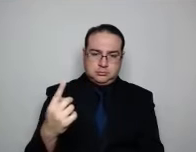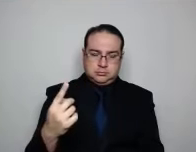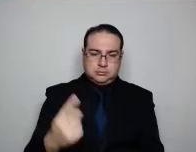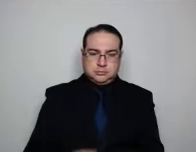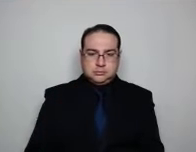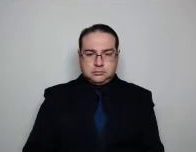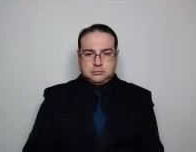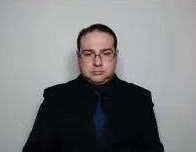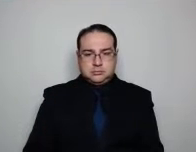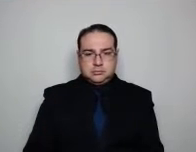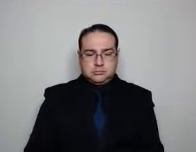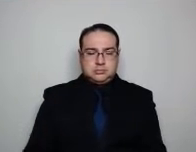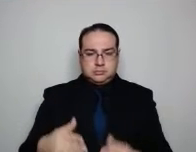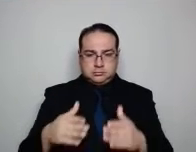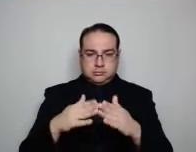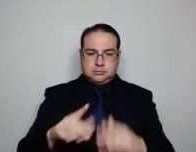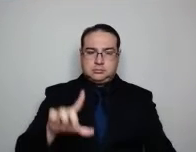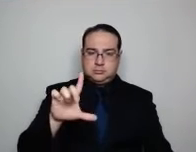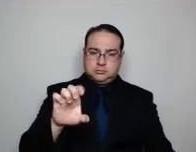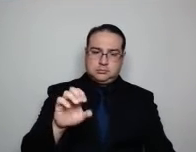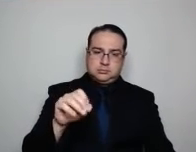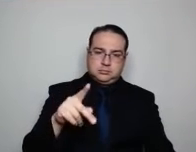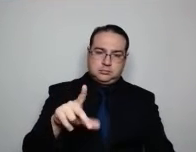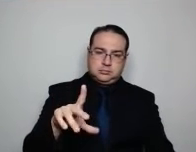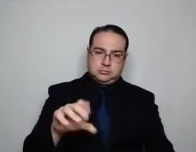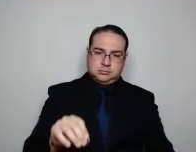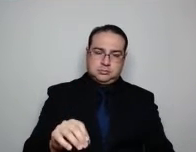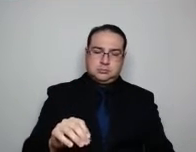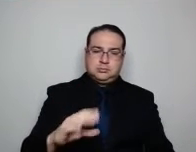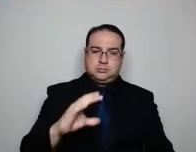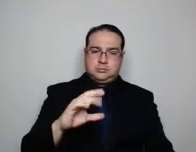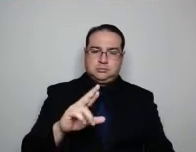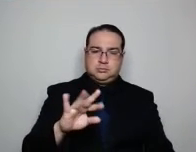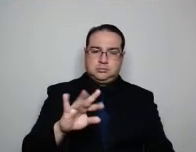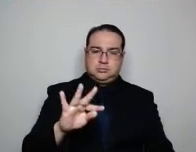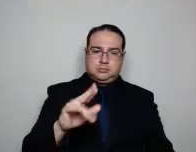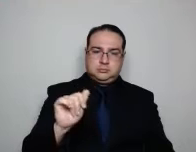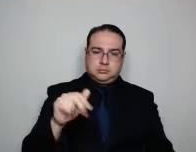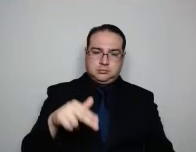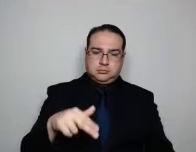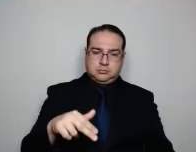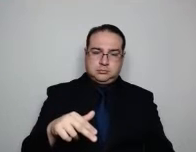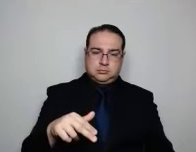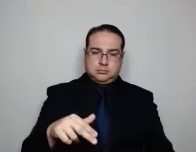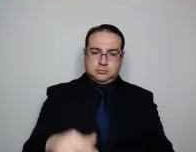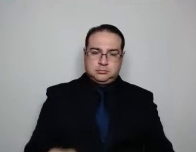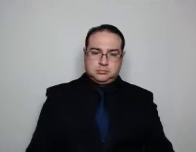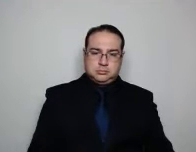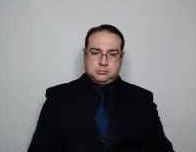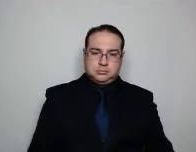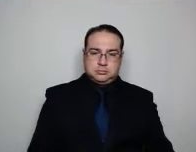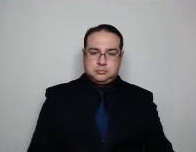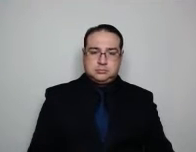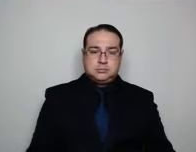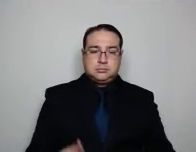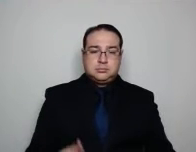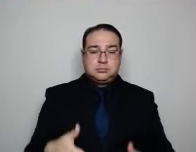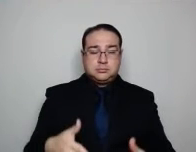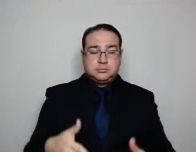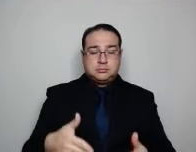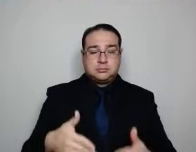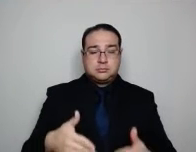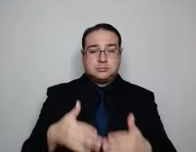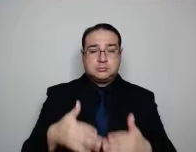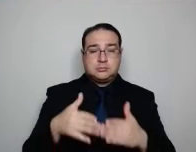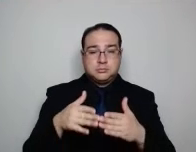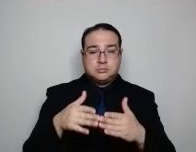08-03-694-85-2021. Apelado Leopoldo Cristian Pessoa Alves e apelada Universidade do Estado do Rio Grande do Norte. Doutor Olavo Milton,